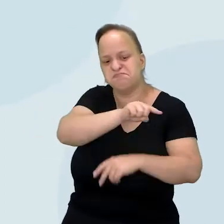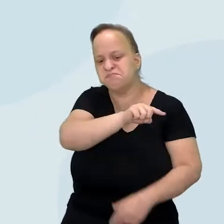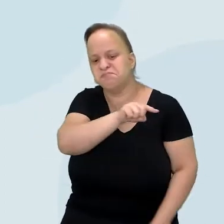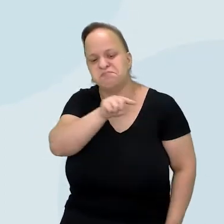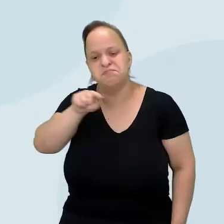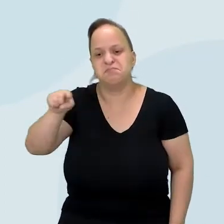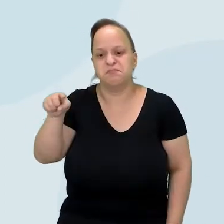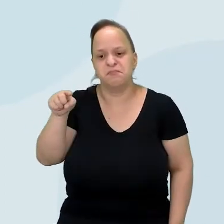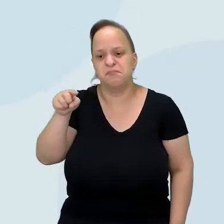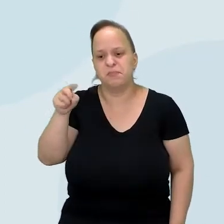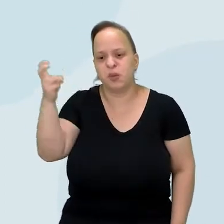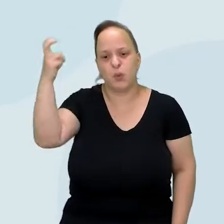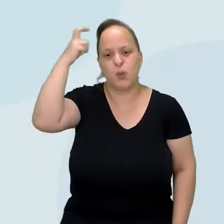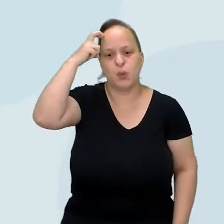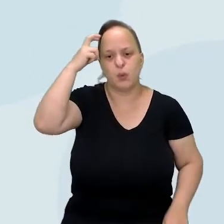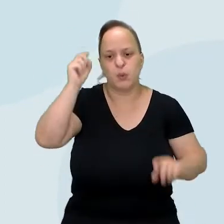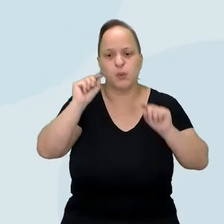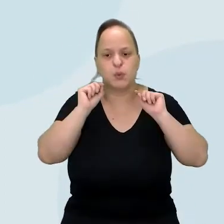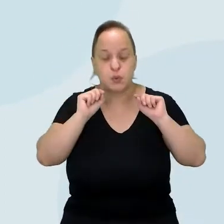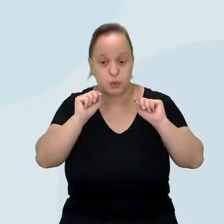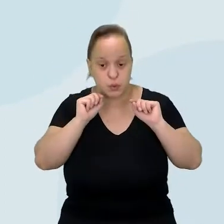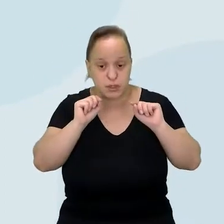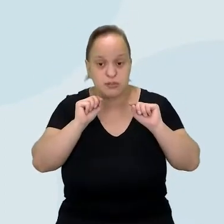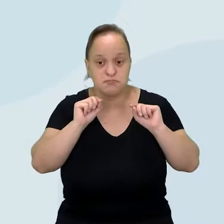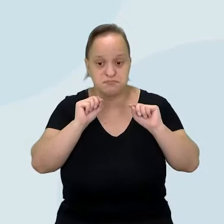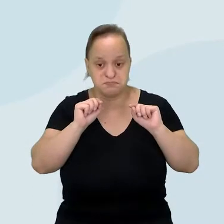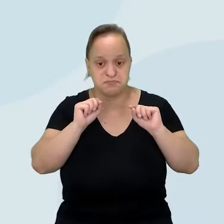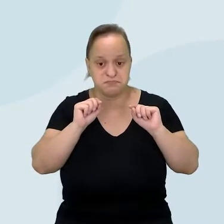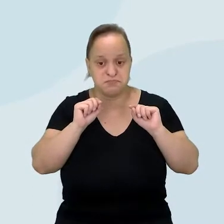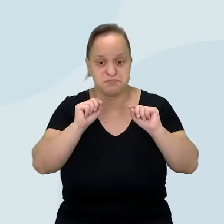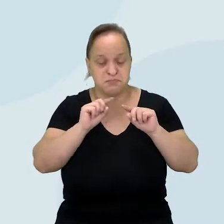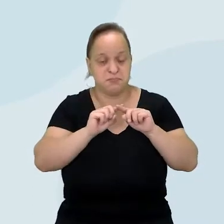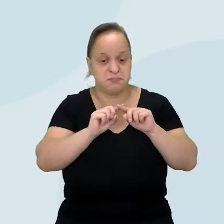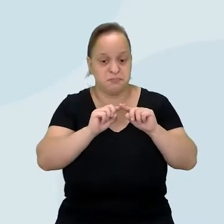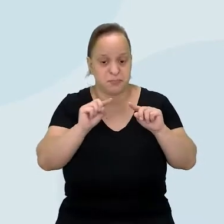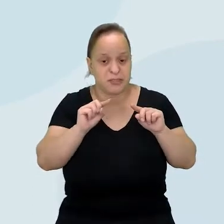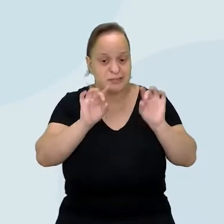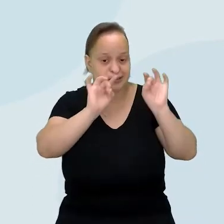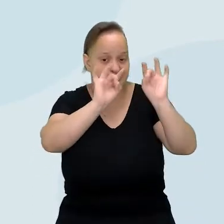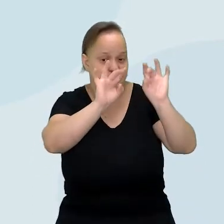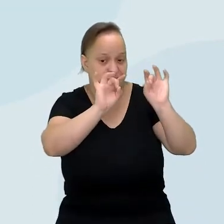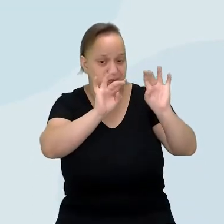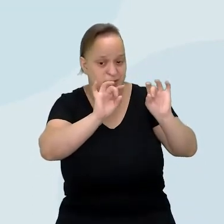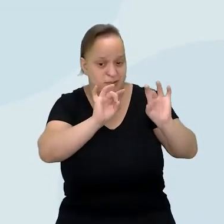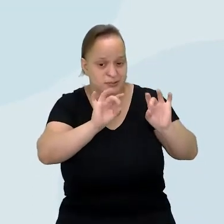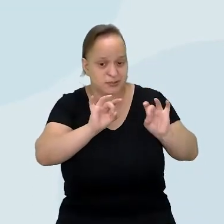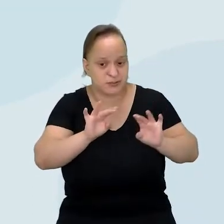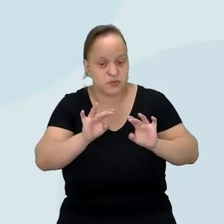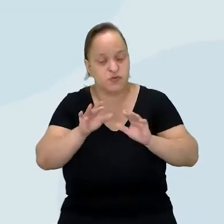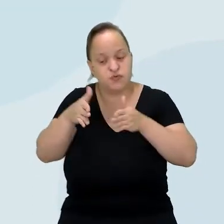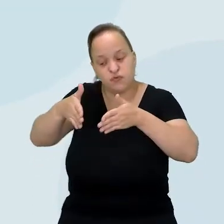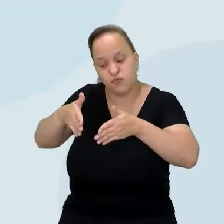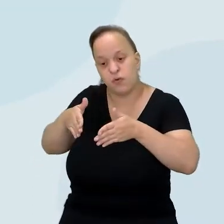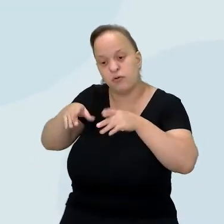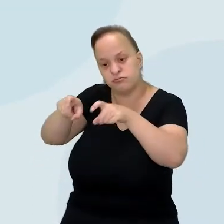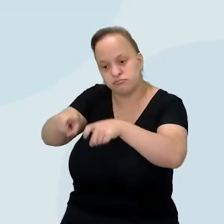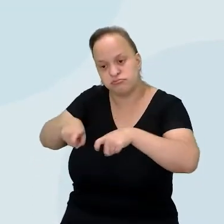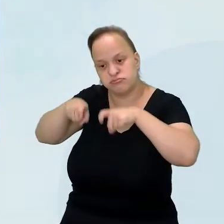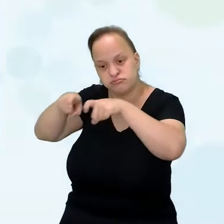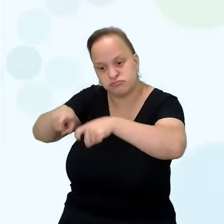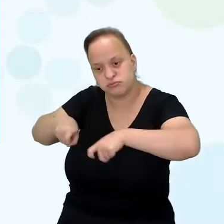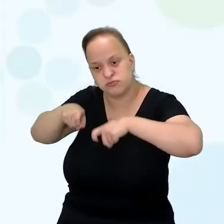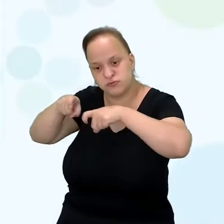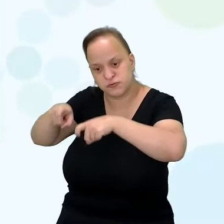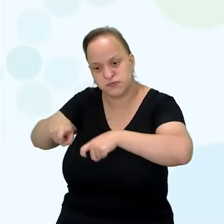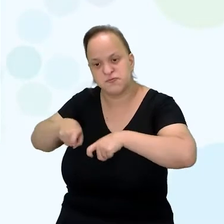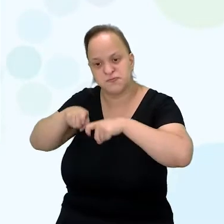solo, beneficiando-se, portanto, de diversas formas, em especial da agricultura. Então, falando agora